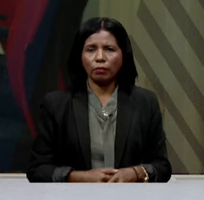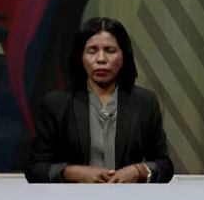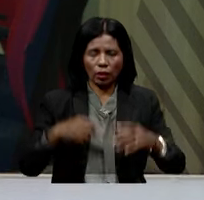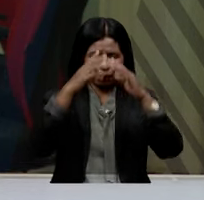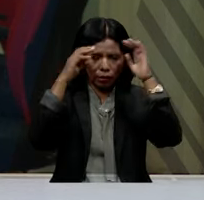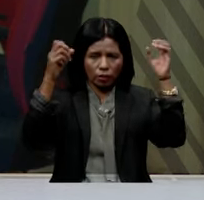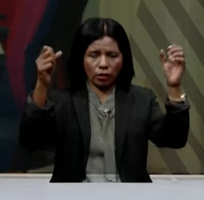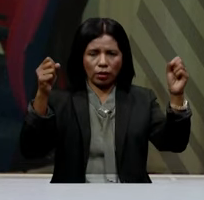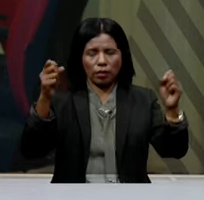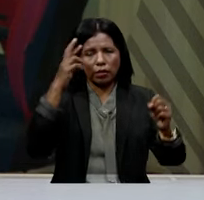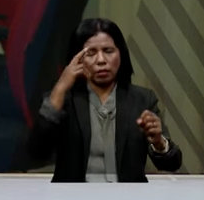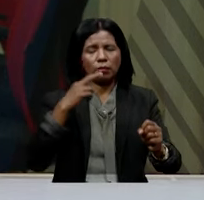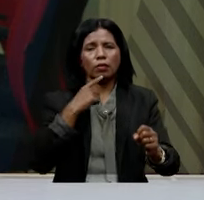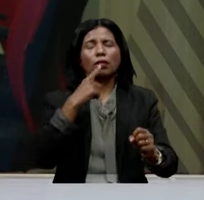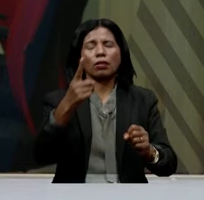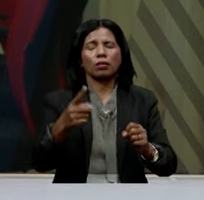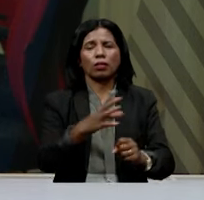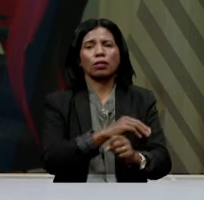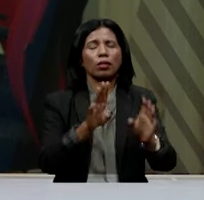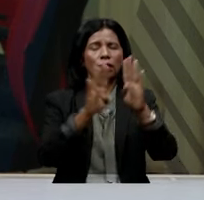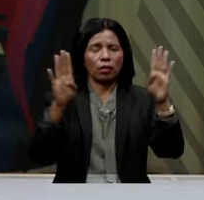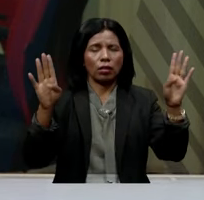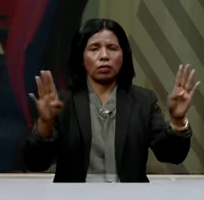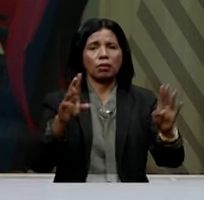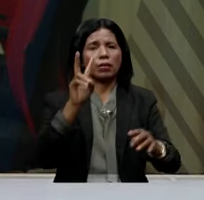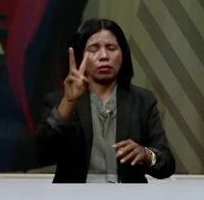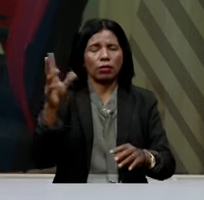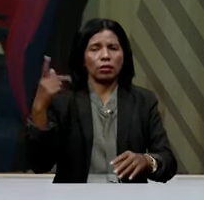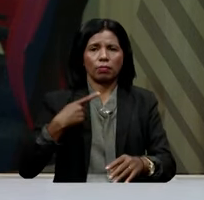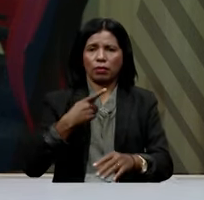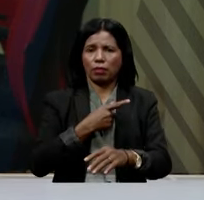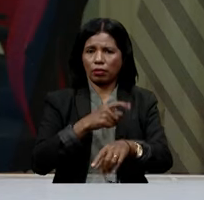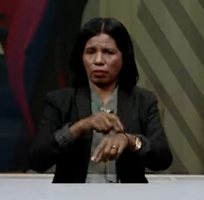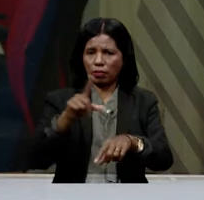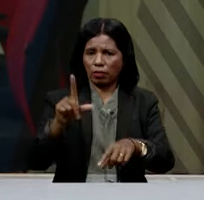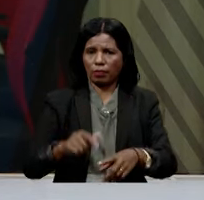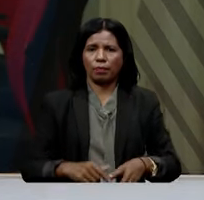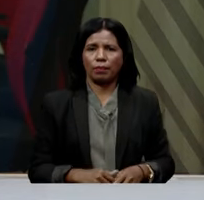Presidente da República toca assunto NEM e abertura à sessão legislativa da RUAC e Parlamento Nacional.